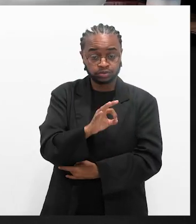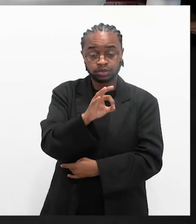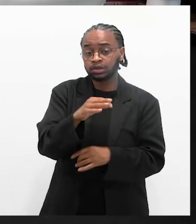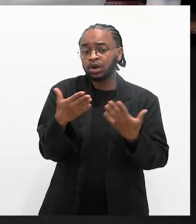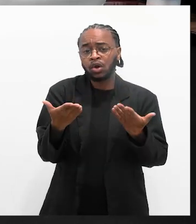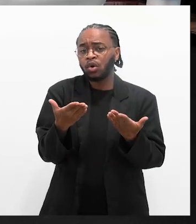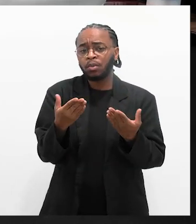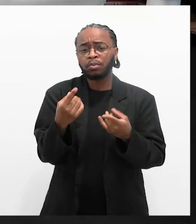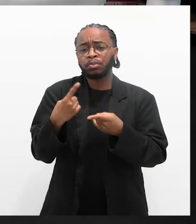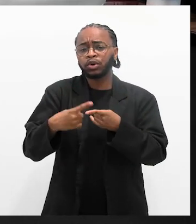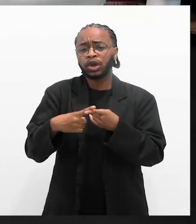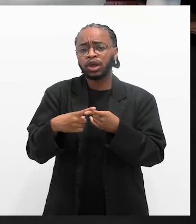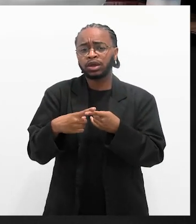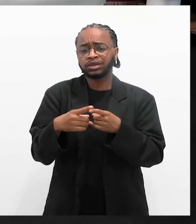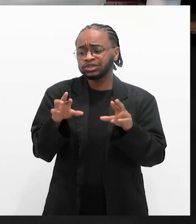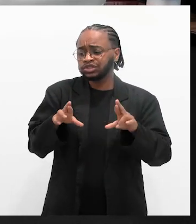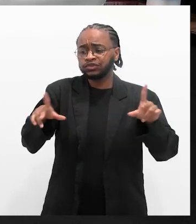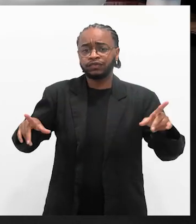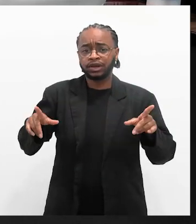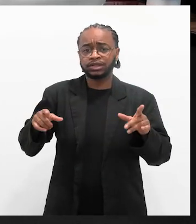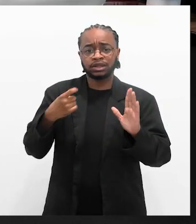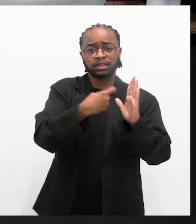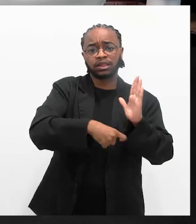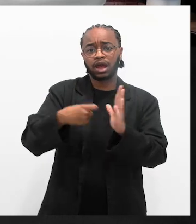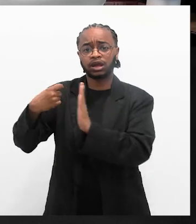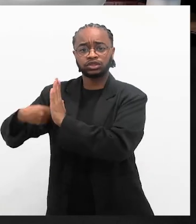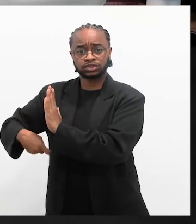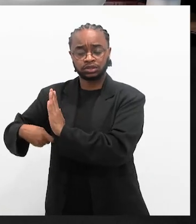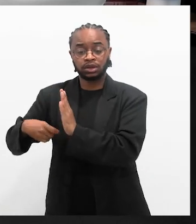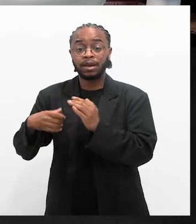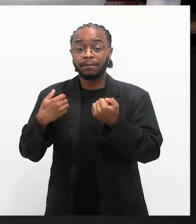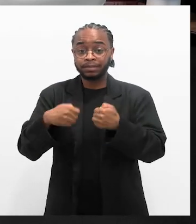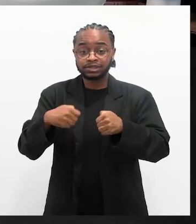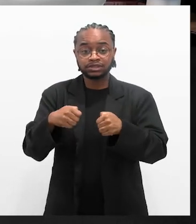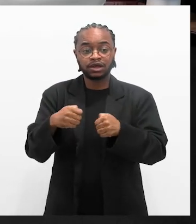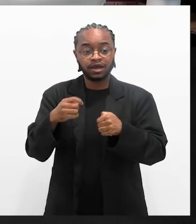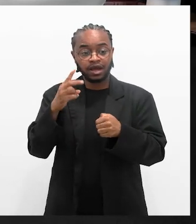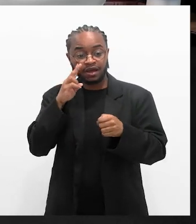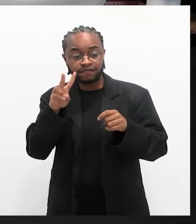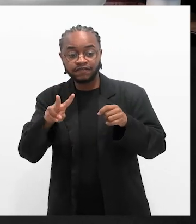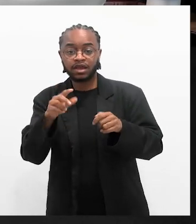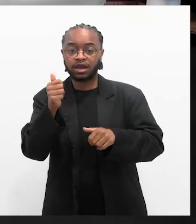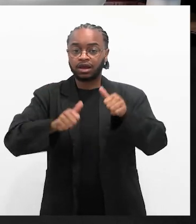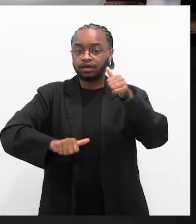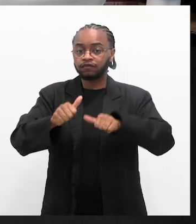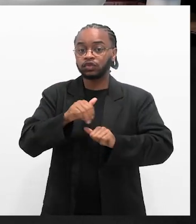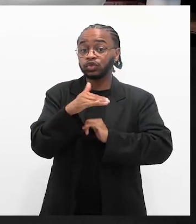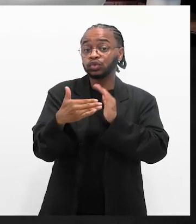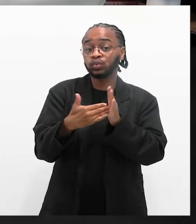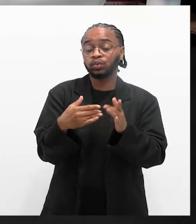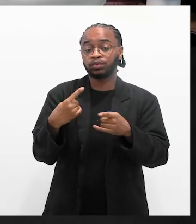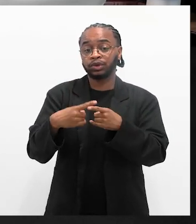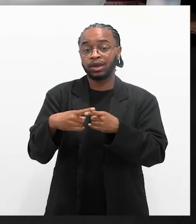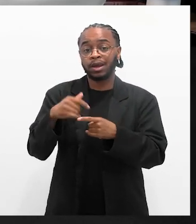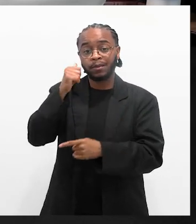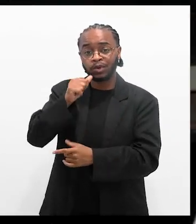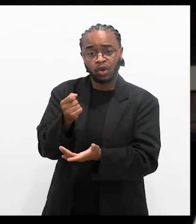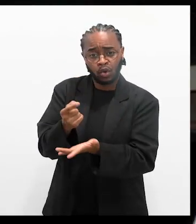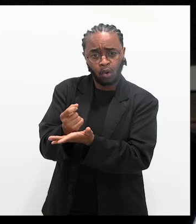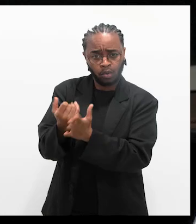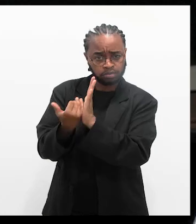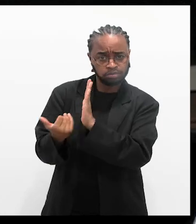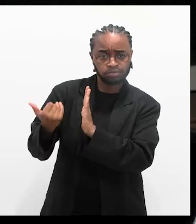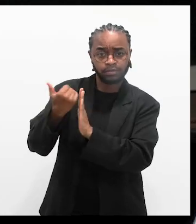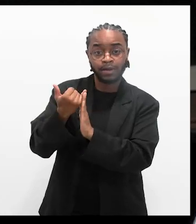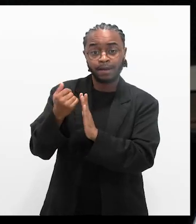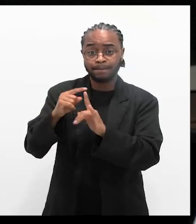é a prevenção, qual é a diferença tributária? Então, você tem que botar lupa em tudo, porque a mulher é